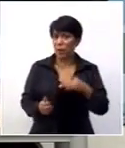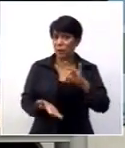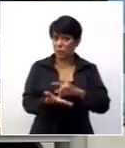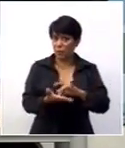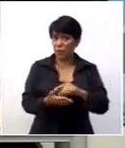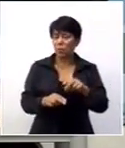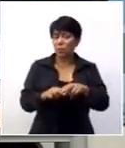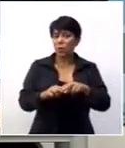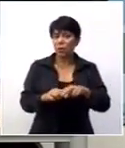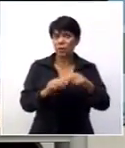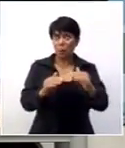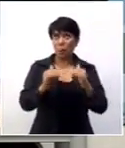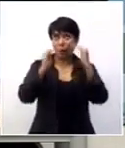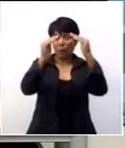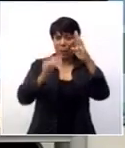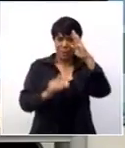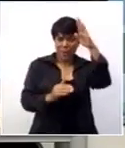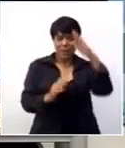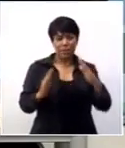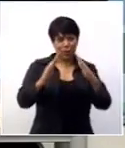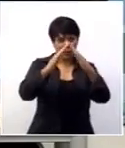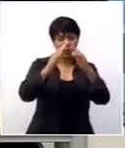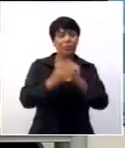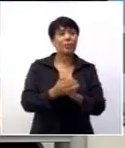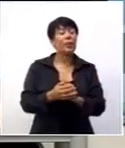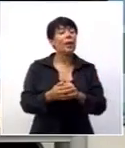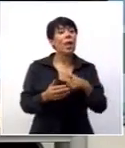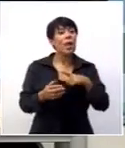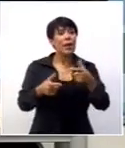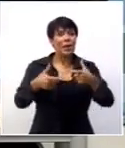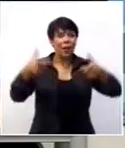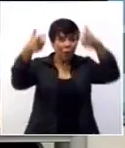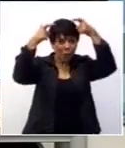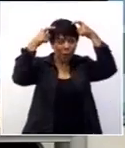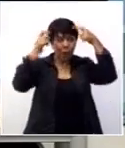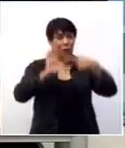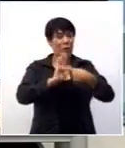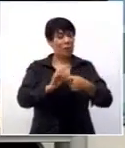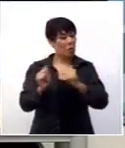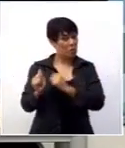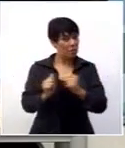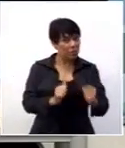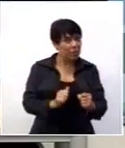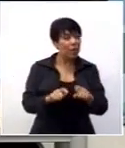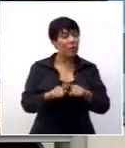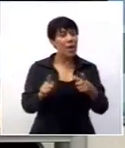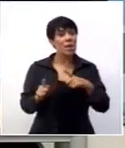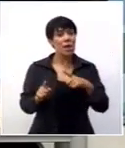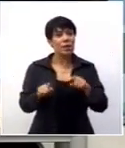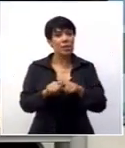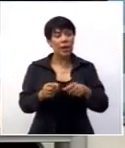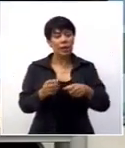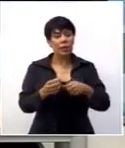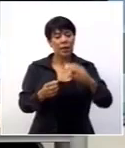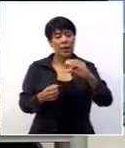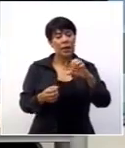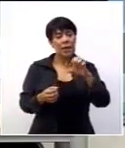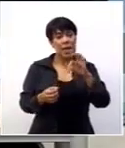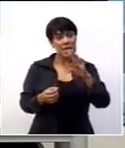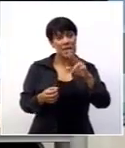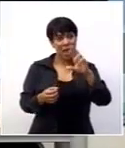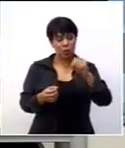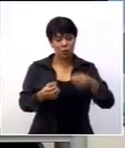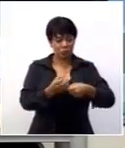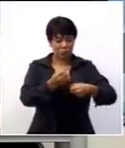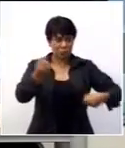bom, ele vai ostentar não só a sua coroa como um símbolo de poder, mas ele também vai ter um cetro. Pessoal, lembra que a